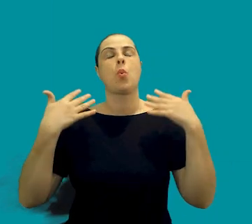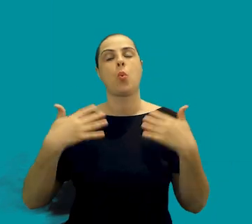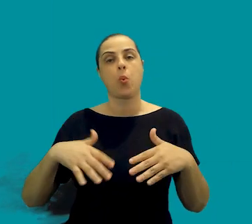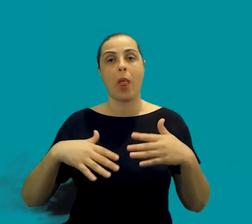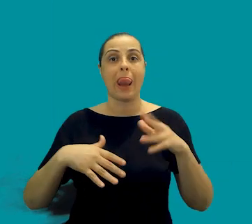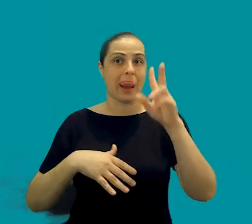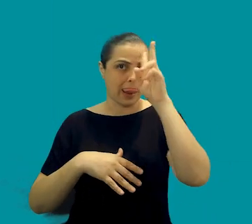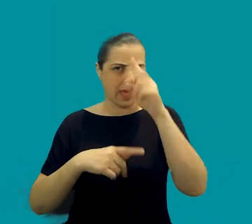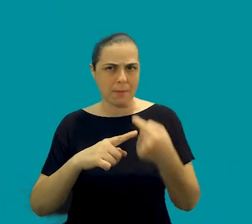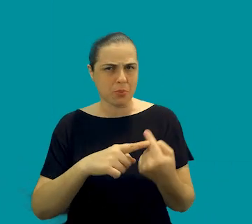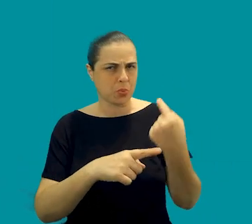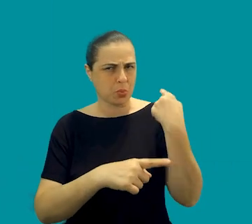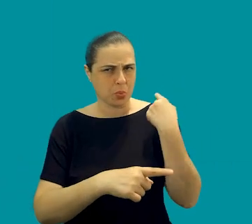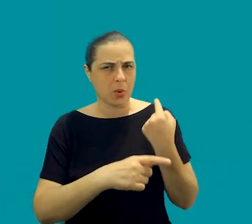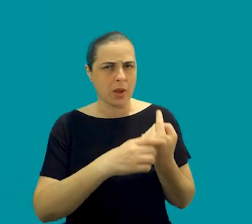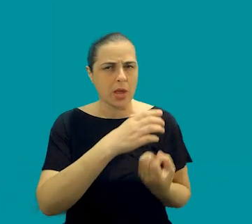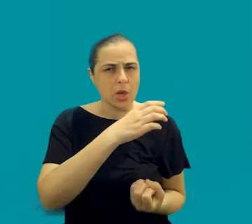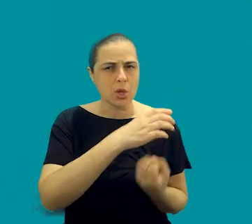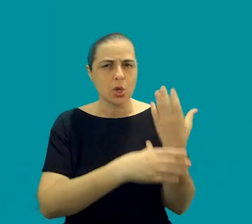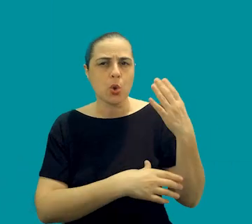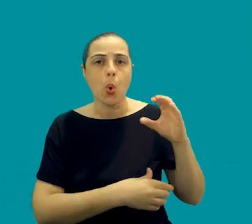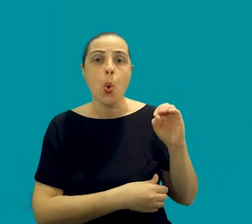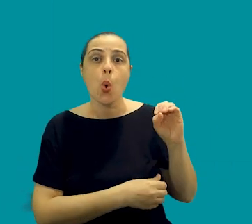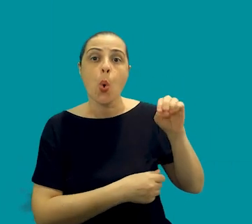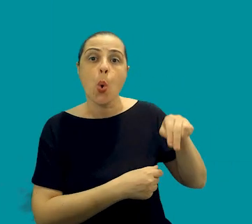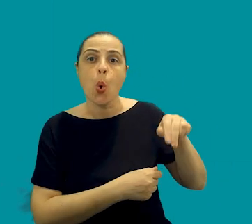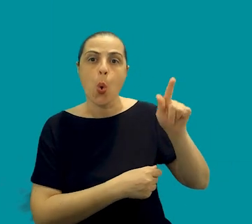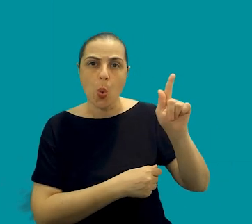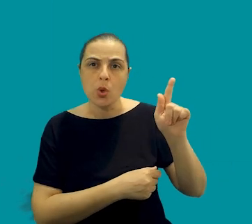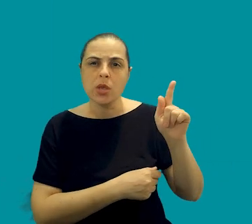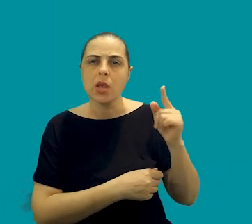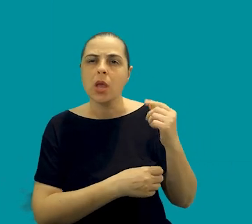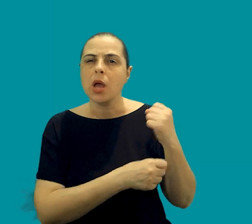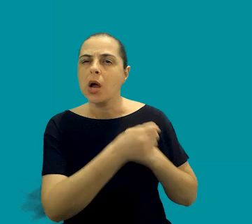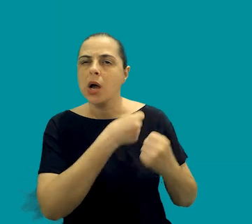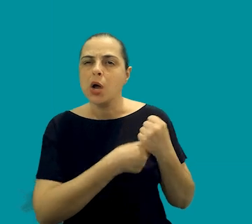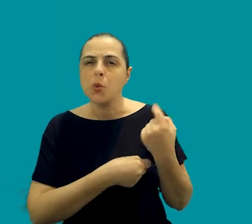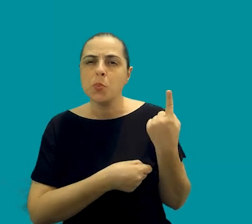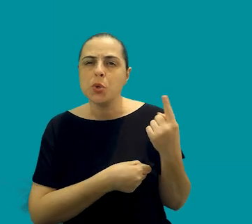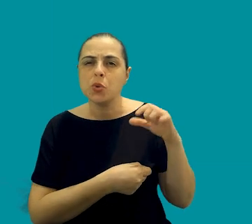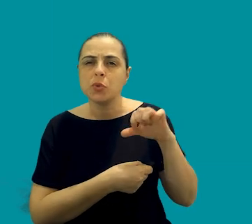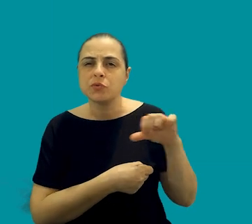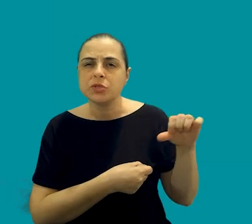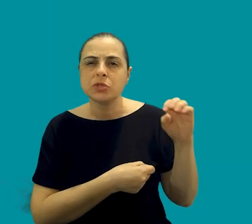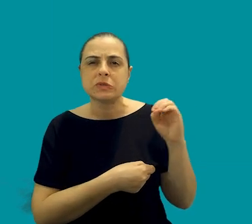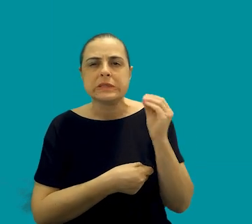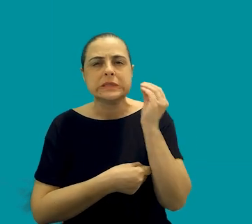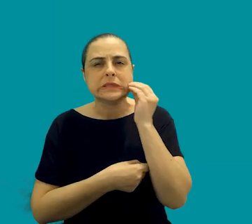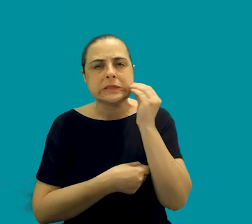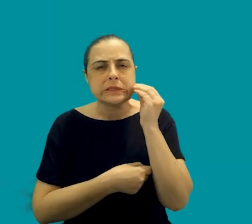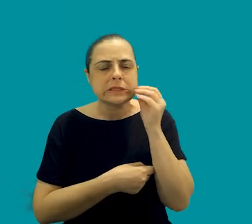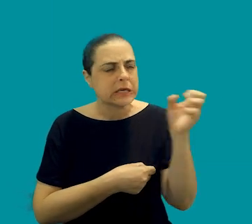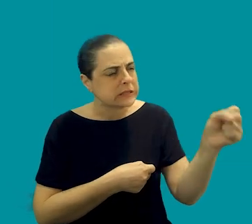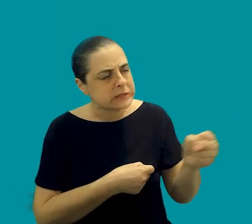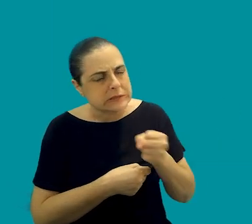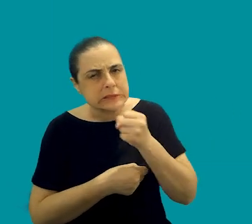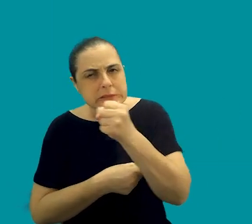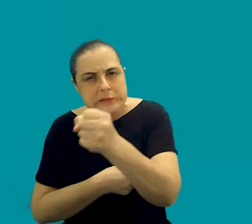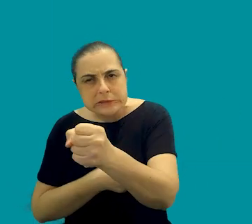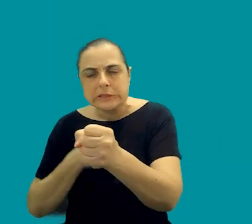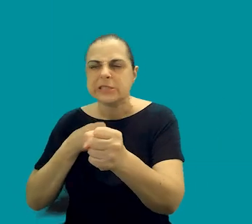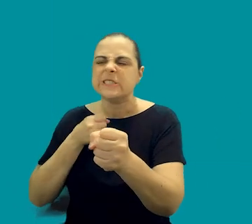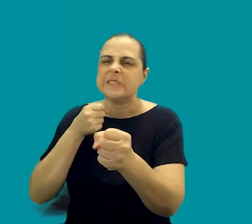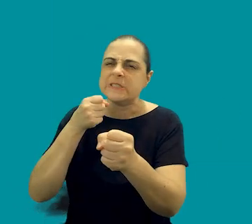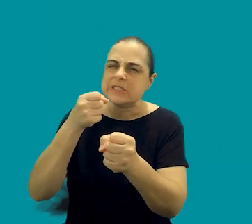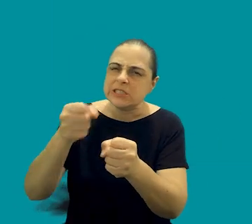maior. Eu lembro que a gente montou uma ONG, o Max, nos anos 90, para tentar inserir no mercado de trabalho, precisava de